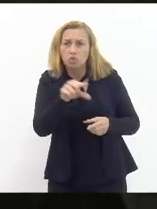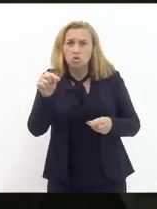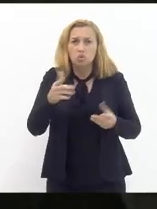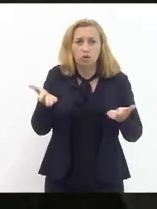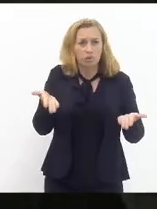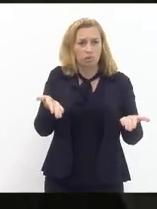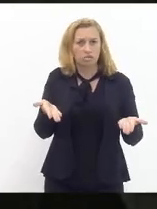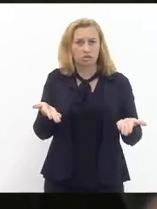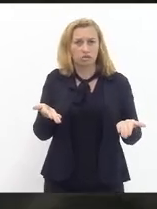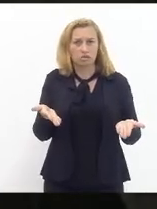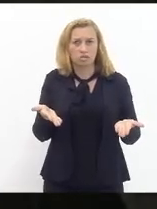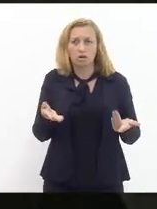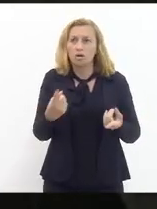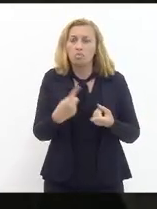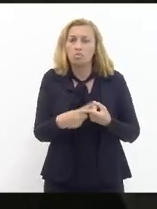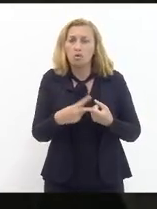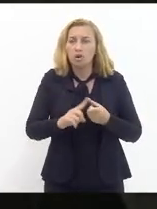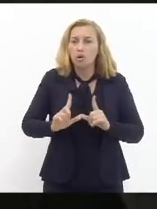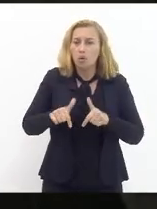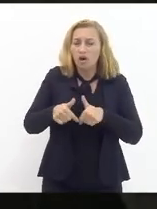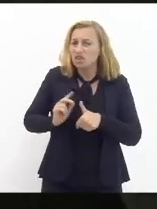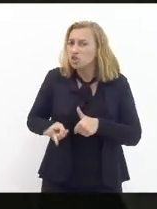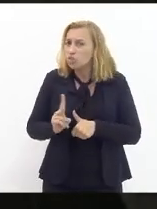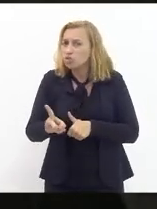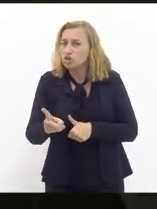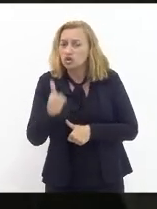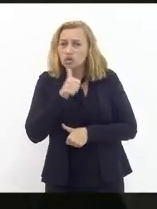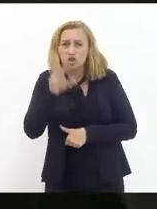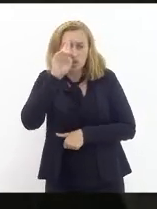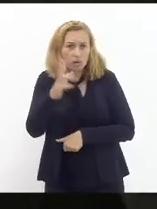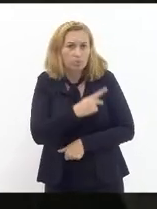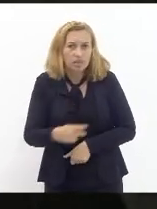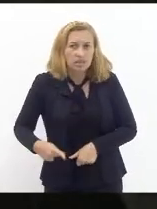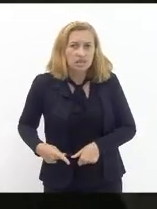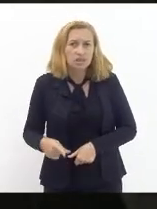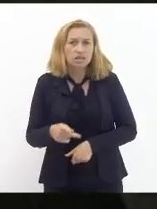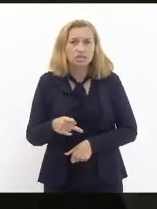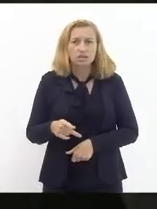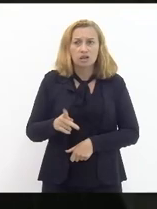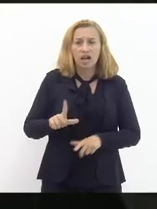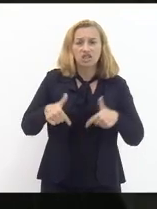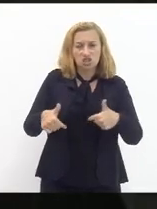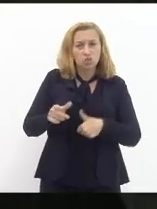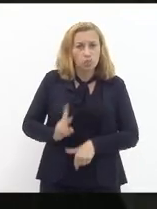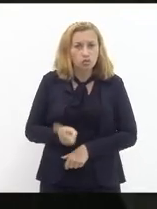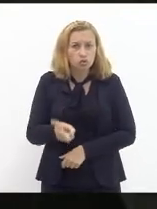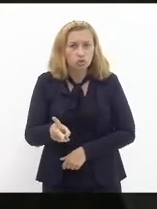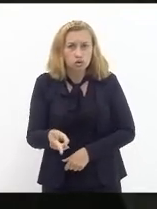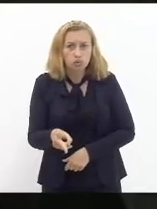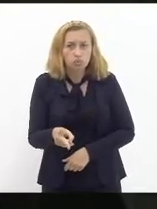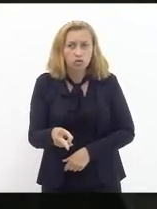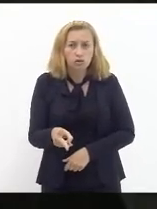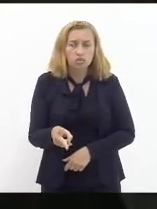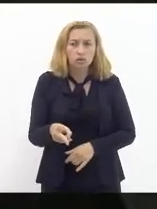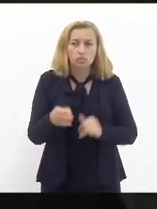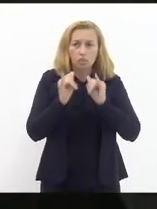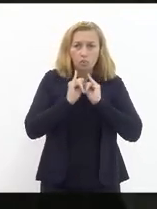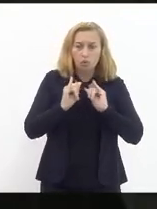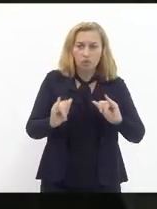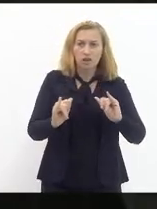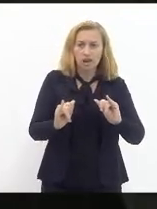dessa. Porque ato contínuo, senhora presidente, ato contínuo foi publicado